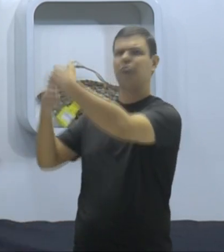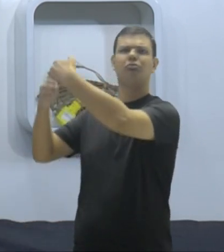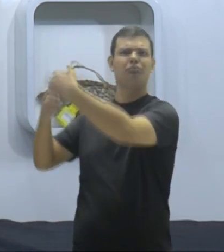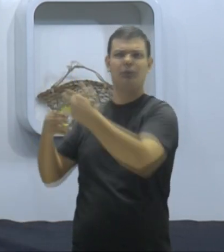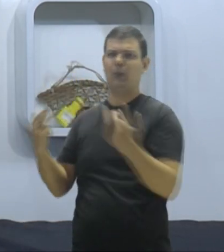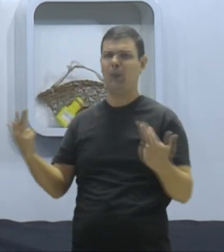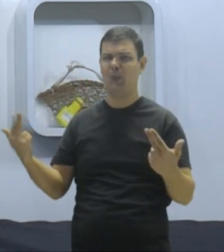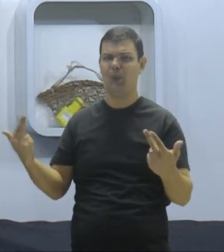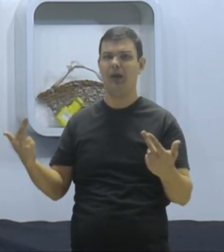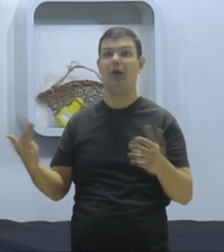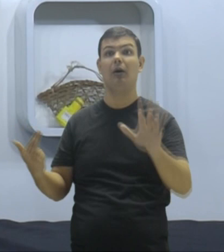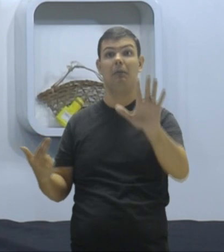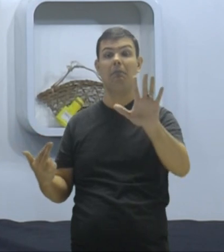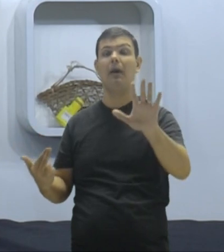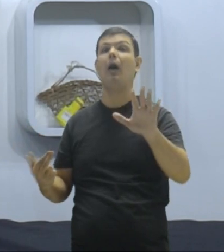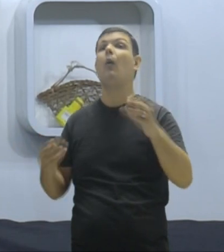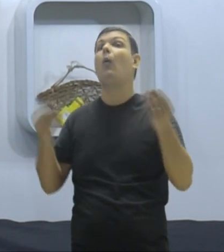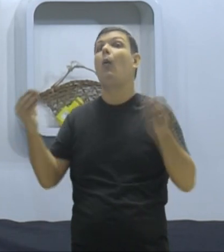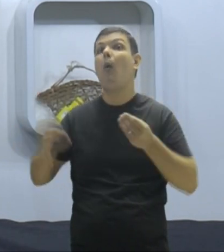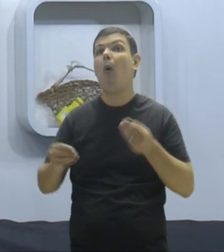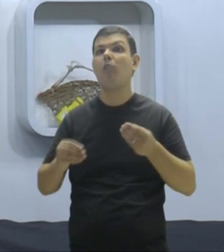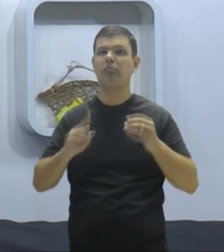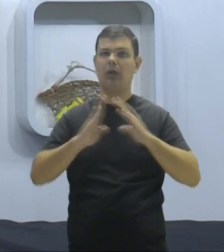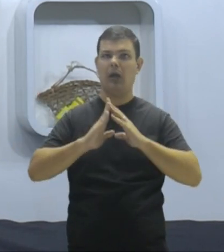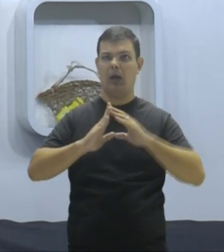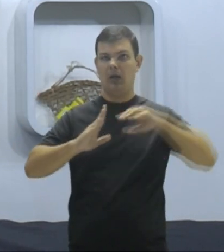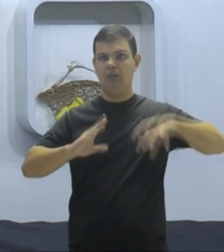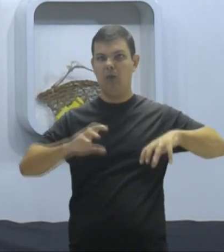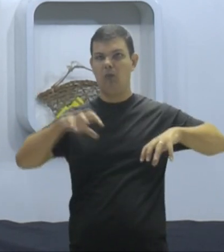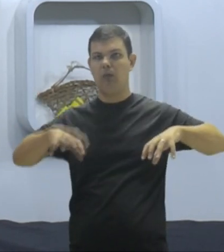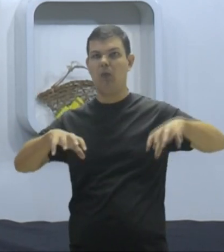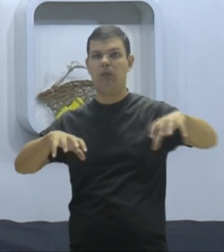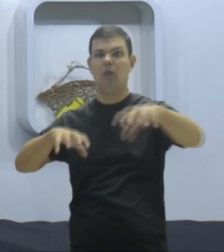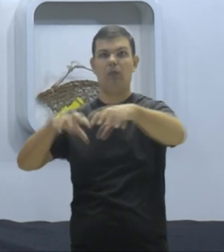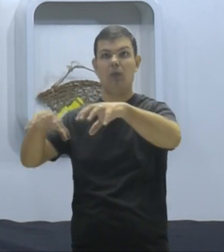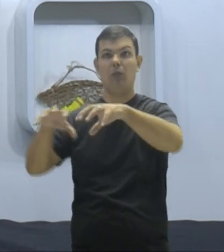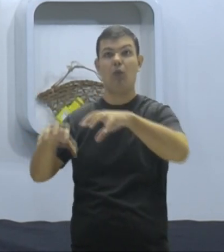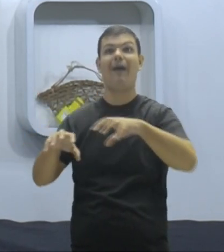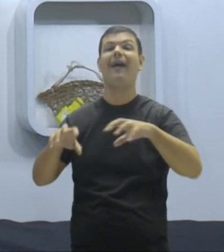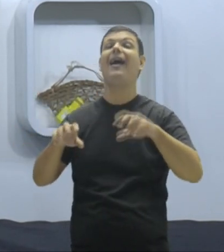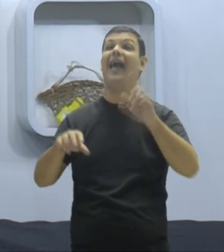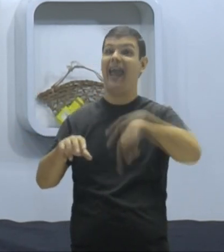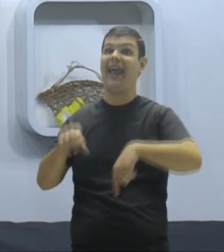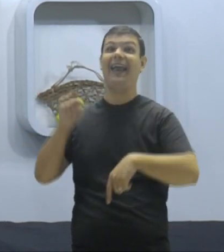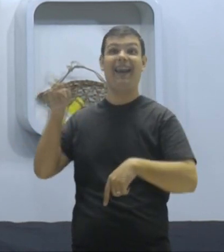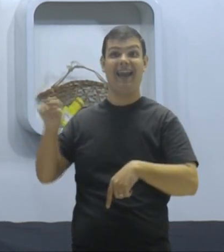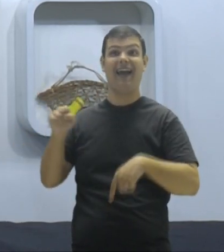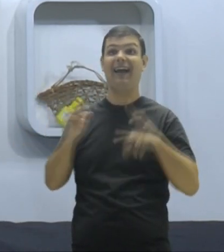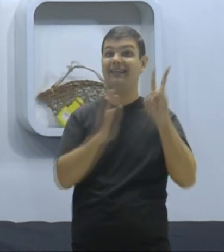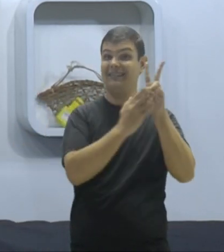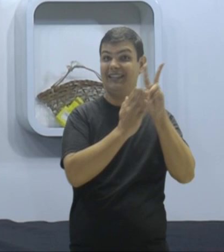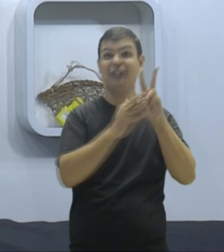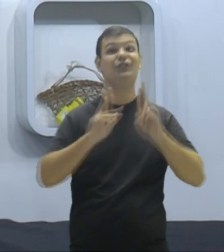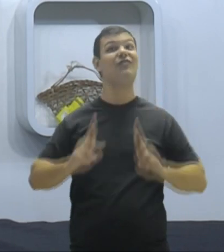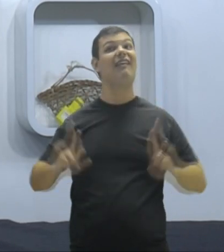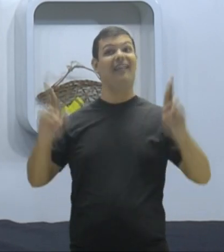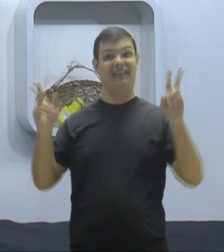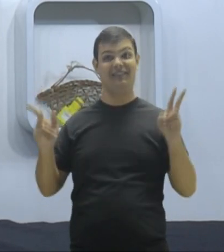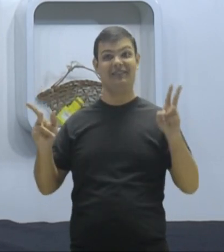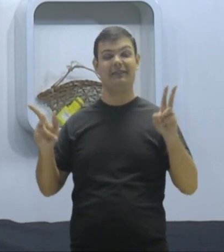a posição, né, a organização do local é diferente. Então, as moradias